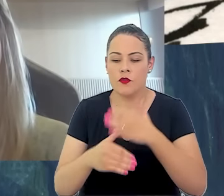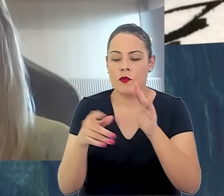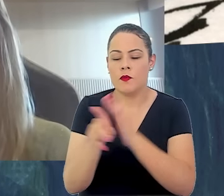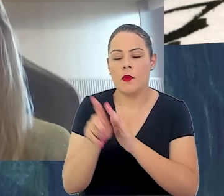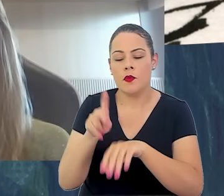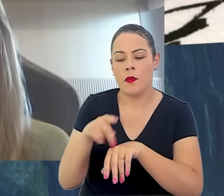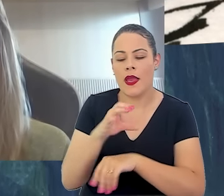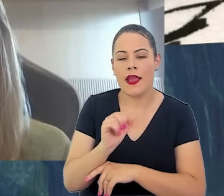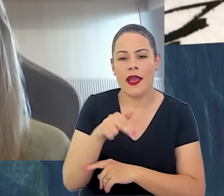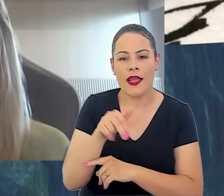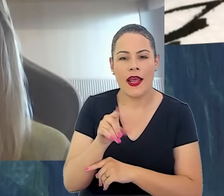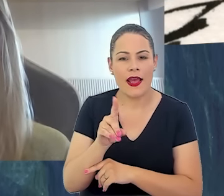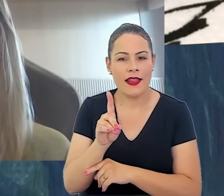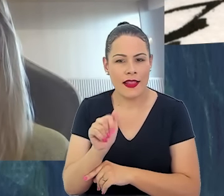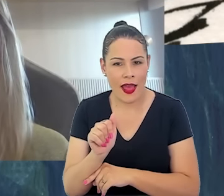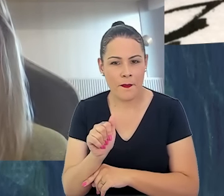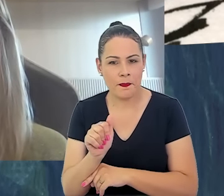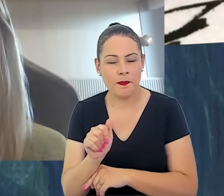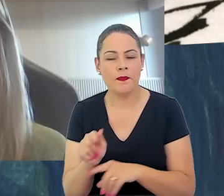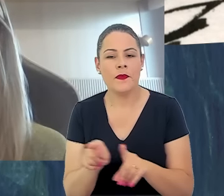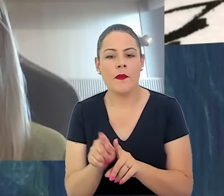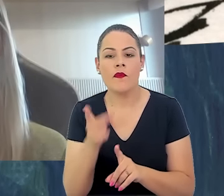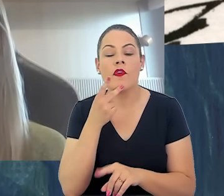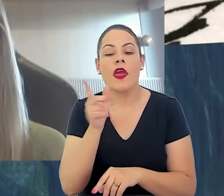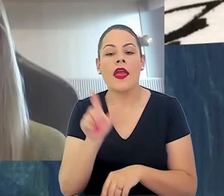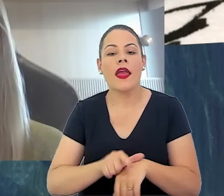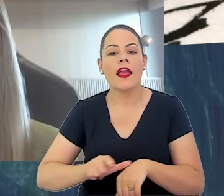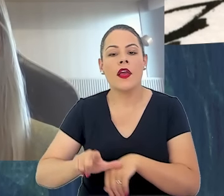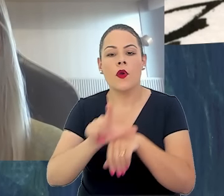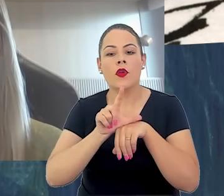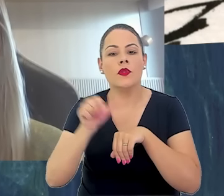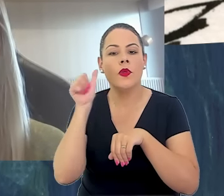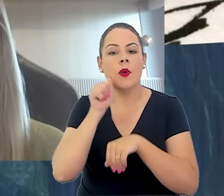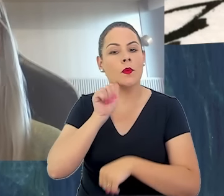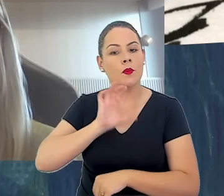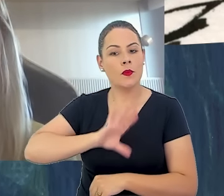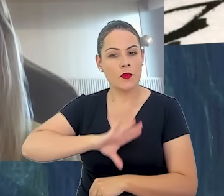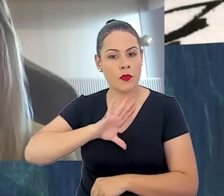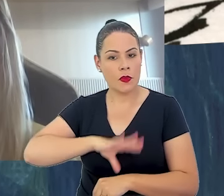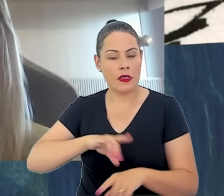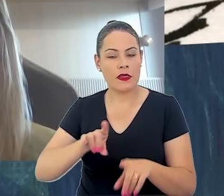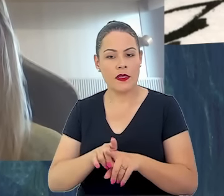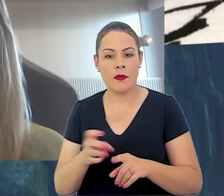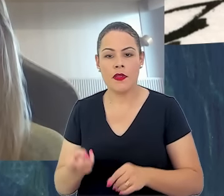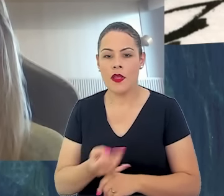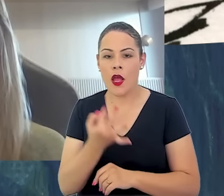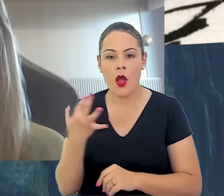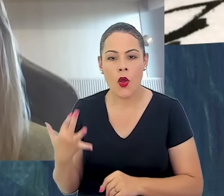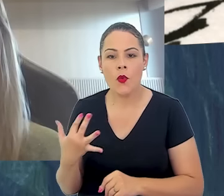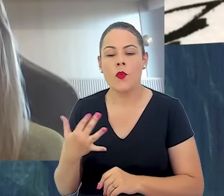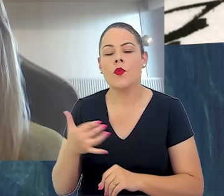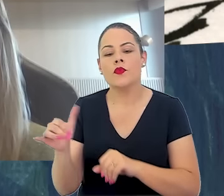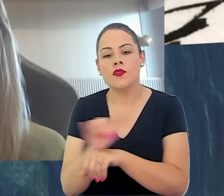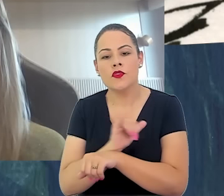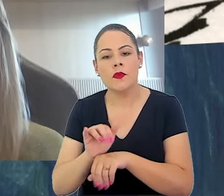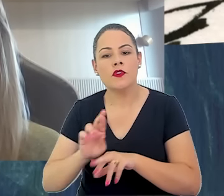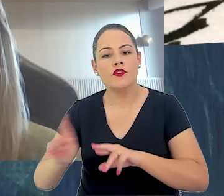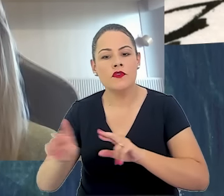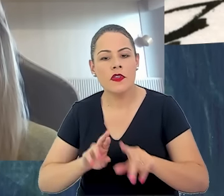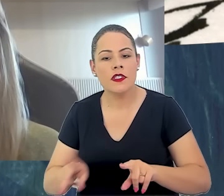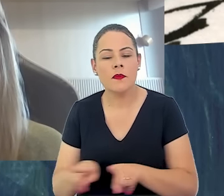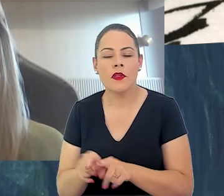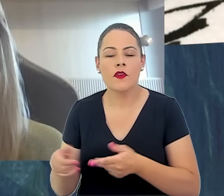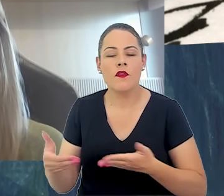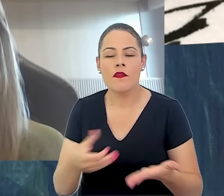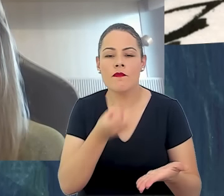do Canadá, o Global Climate Fund, que é liderado hoje por uma portuguesa, e outros instrumentos que oferecem